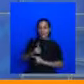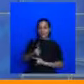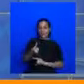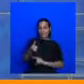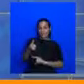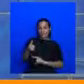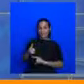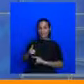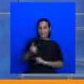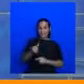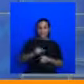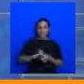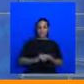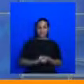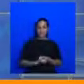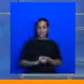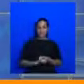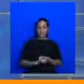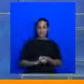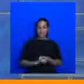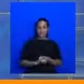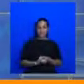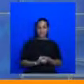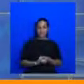66. Rosa, número 66.